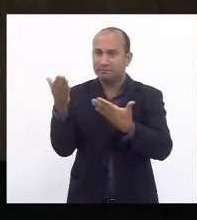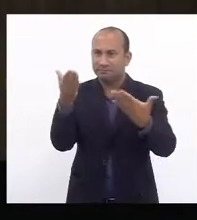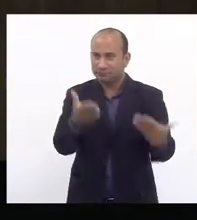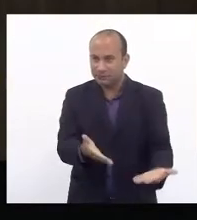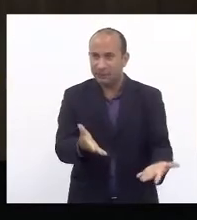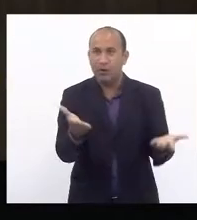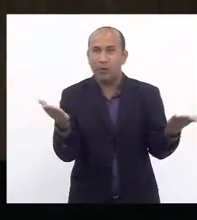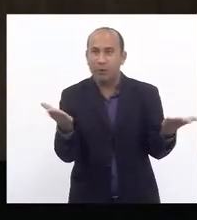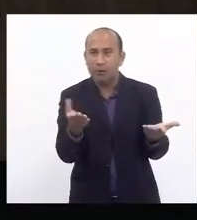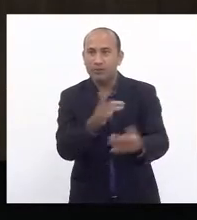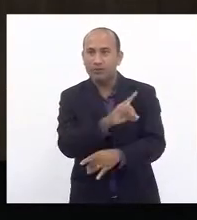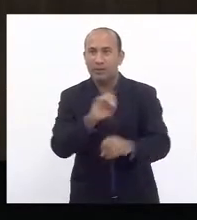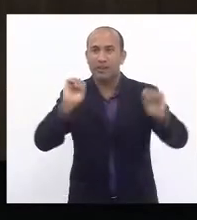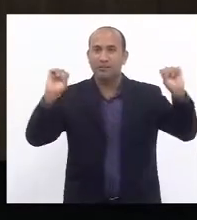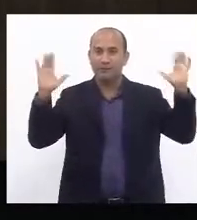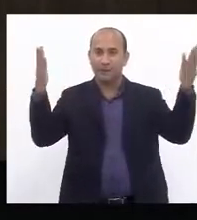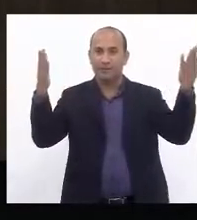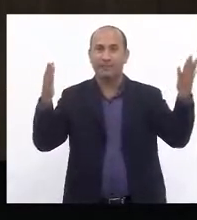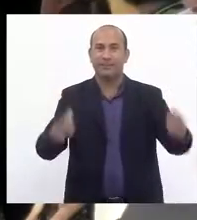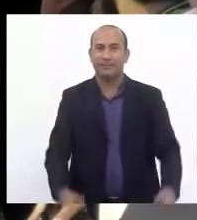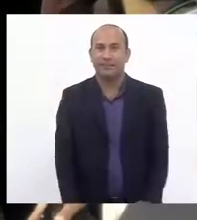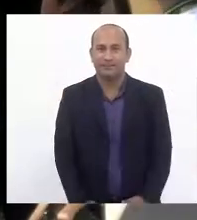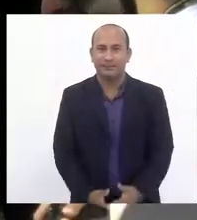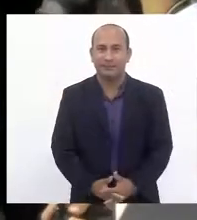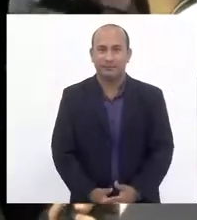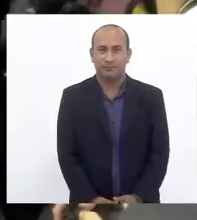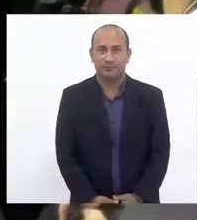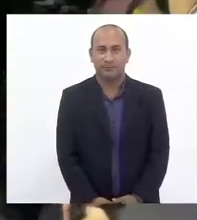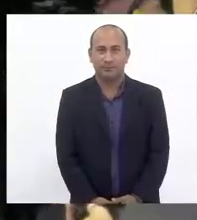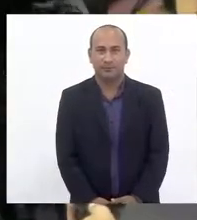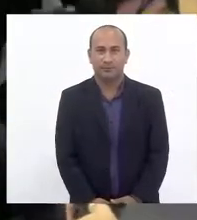e hoje é dia de festa!